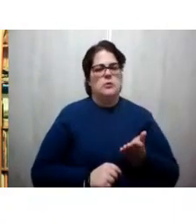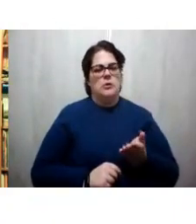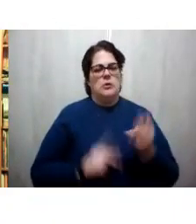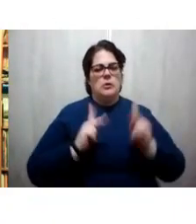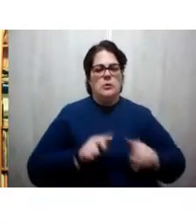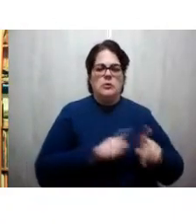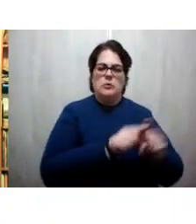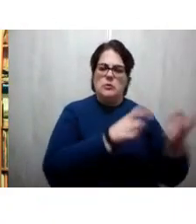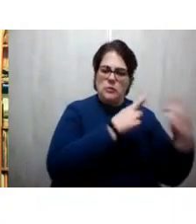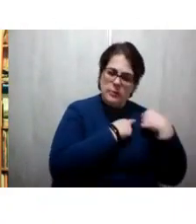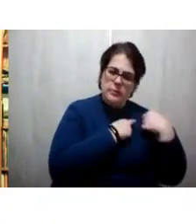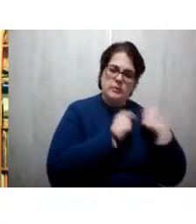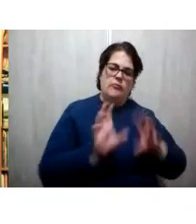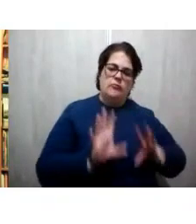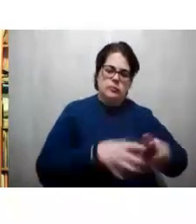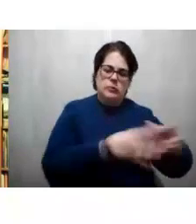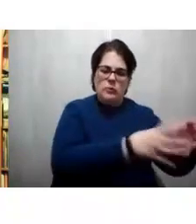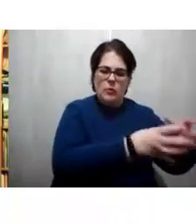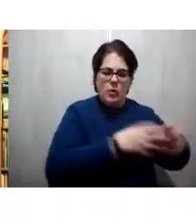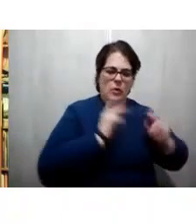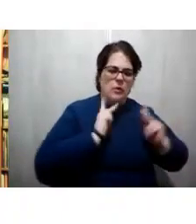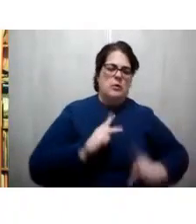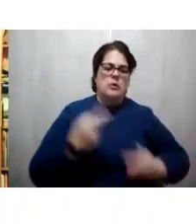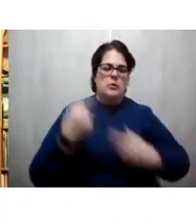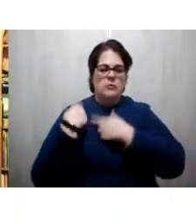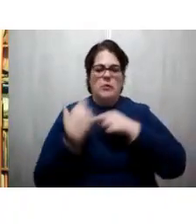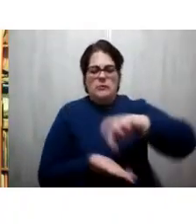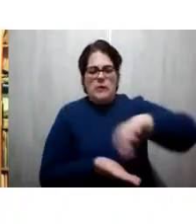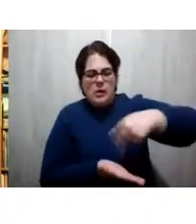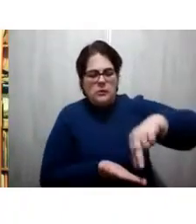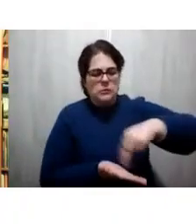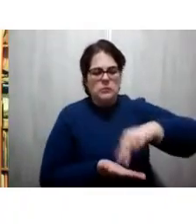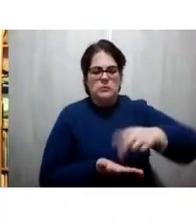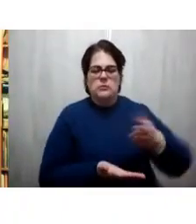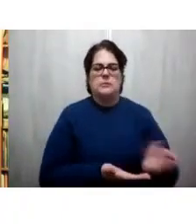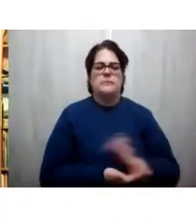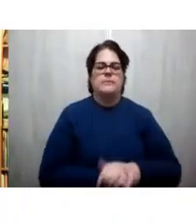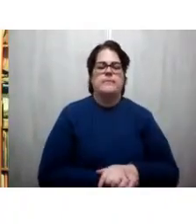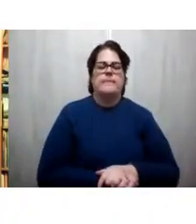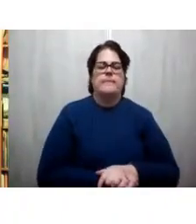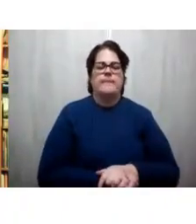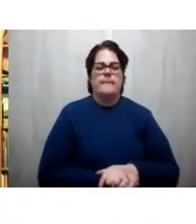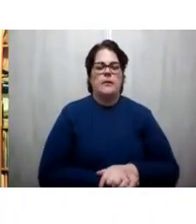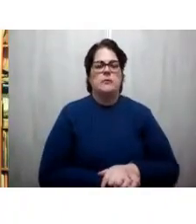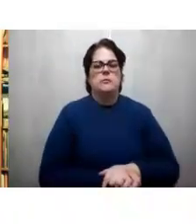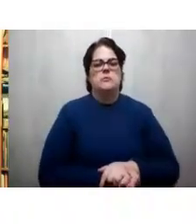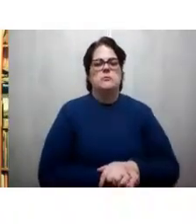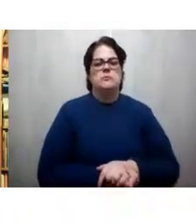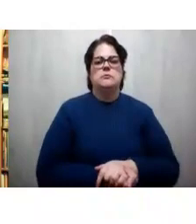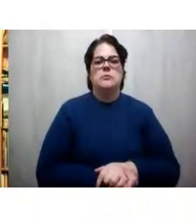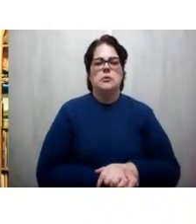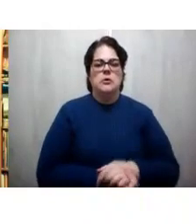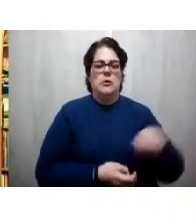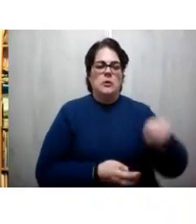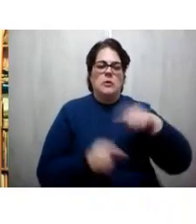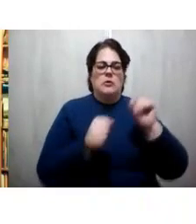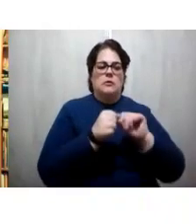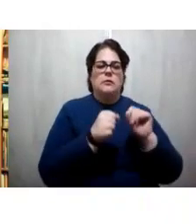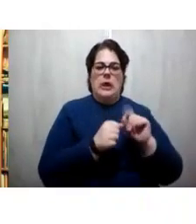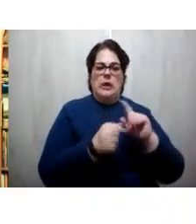das escolas, os coreógrafos, Então, nós fizemos essa reunião